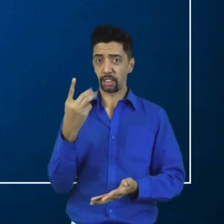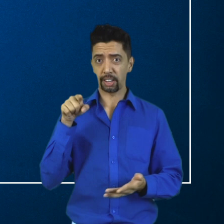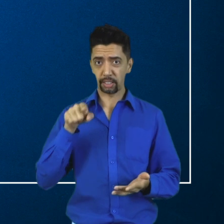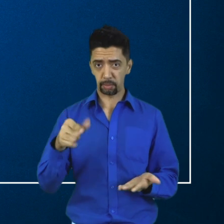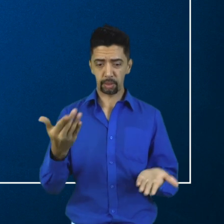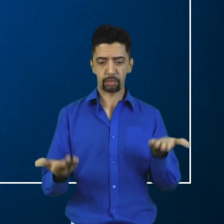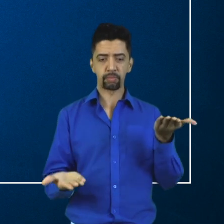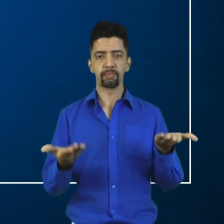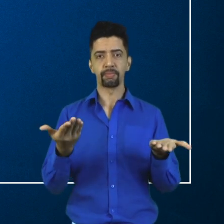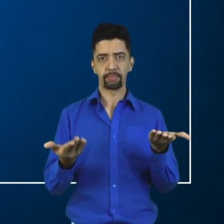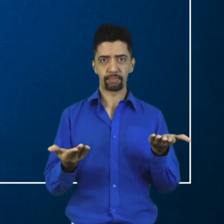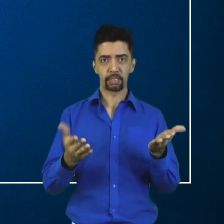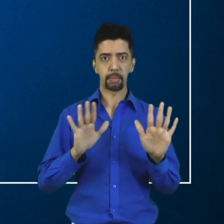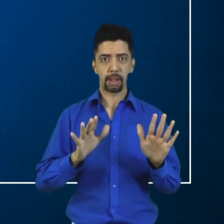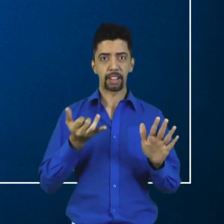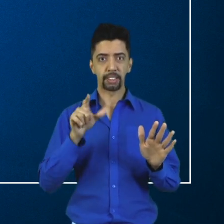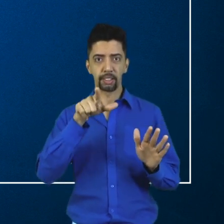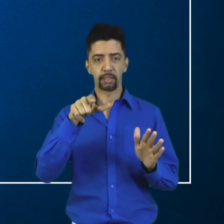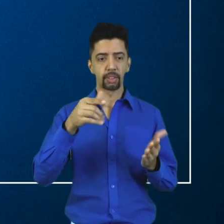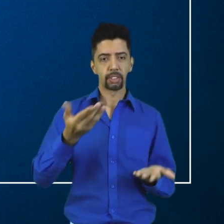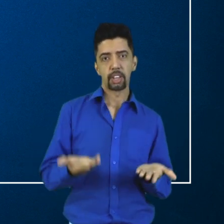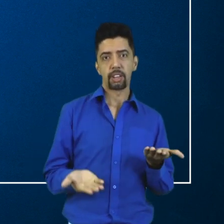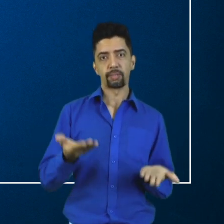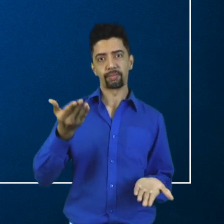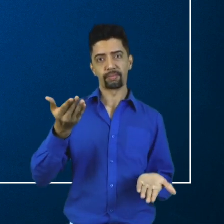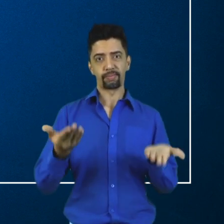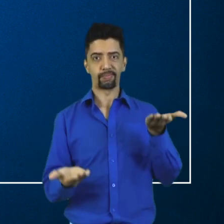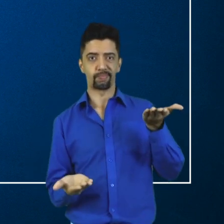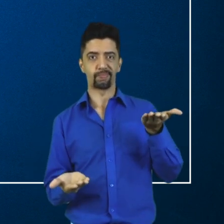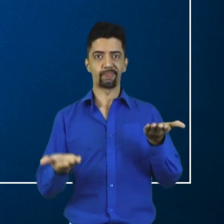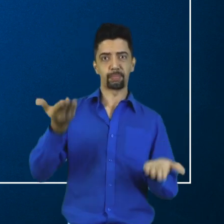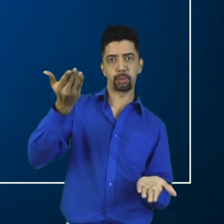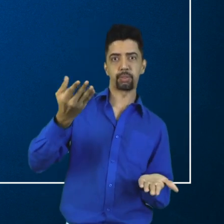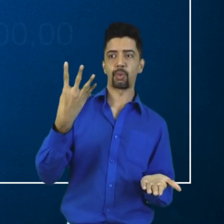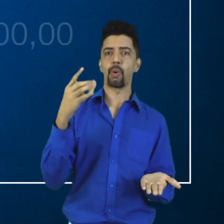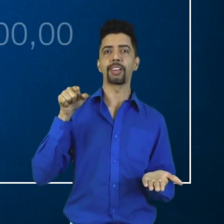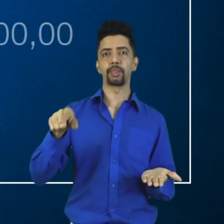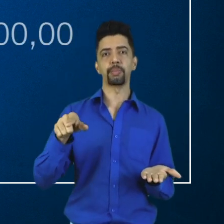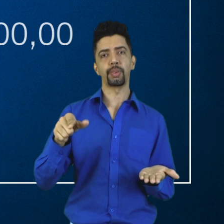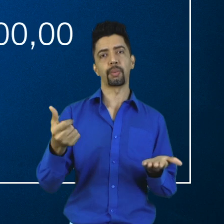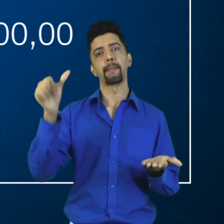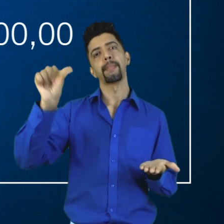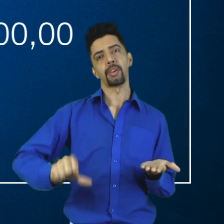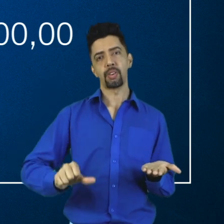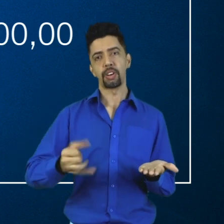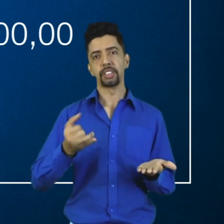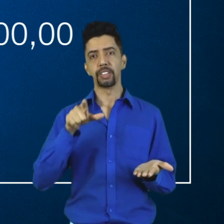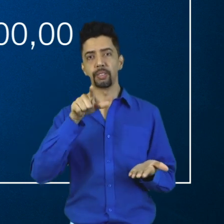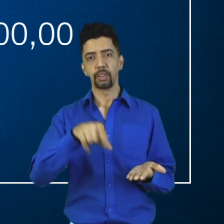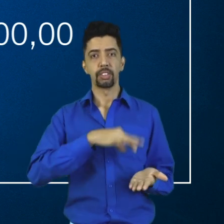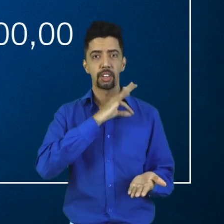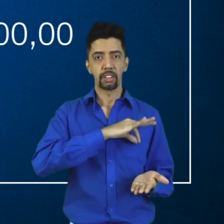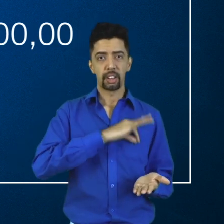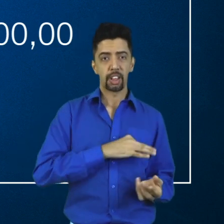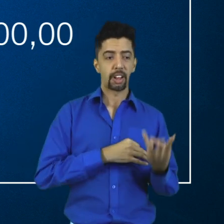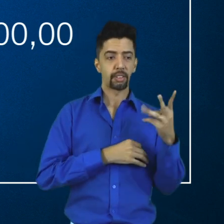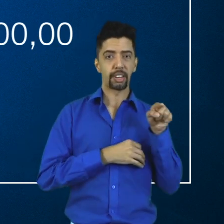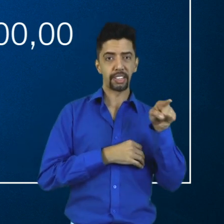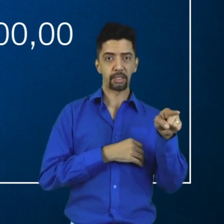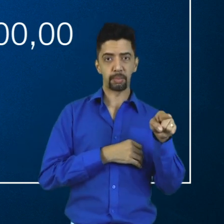equilibrado. Eu ganho 3, gasto 4. Estou desequilibrado. Eu ganho 3 e guardo